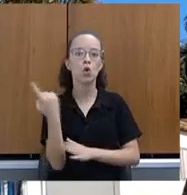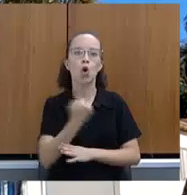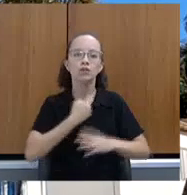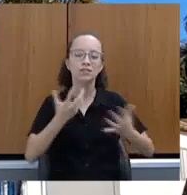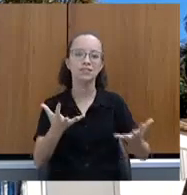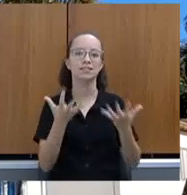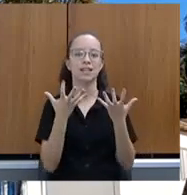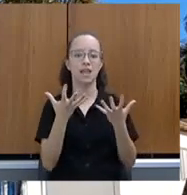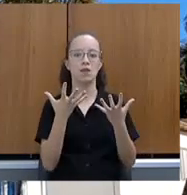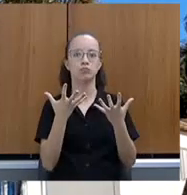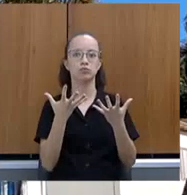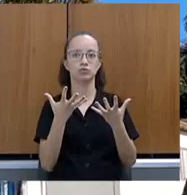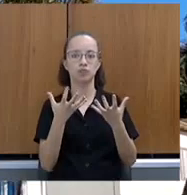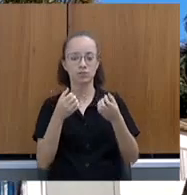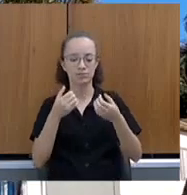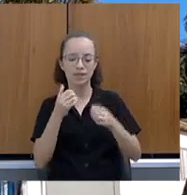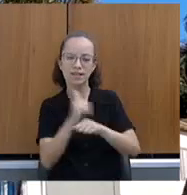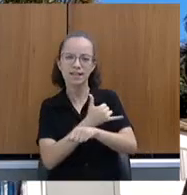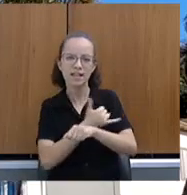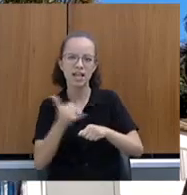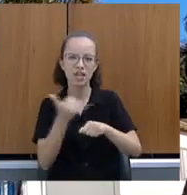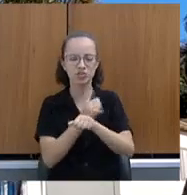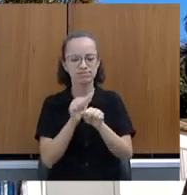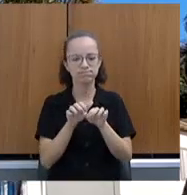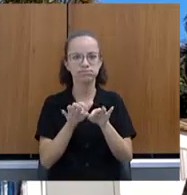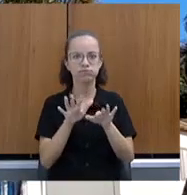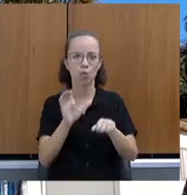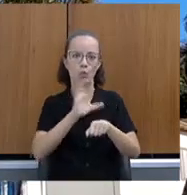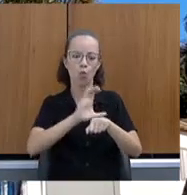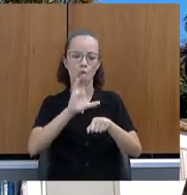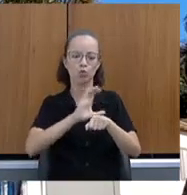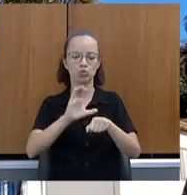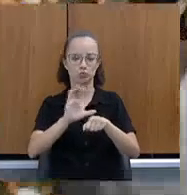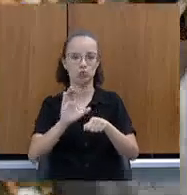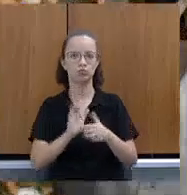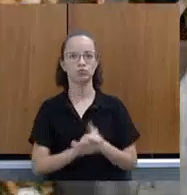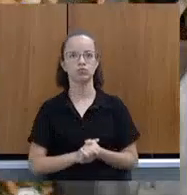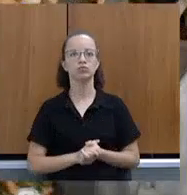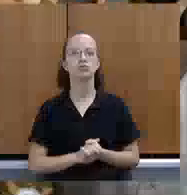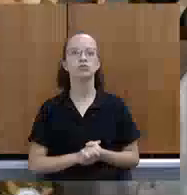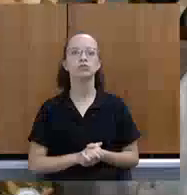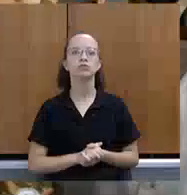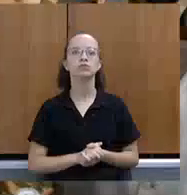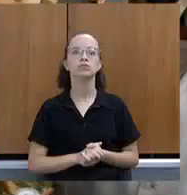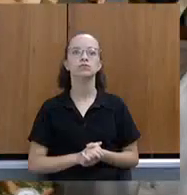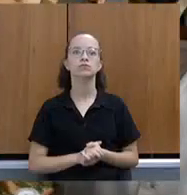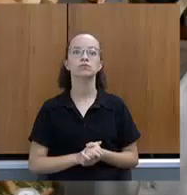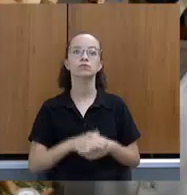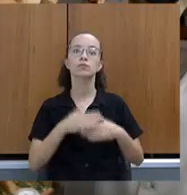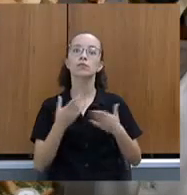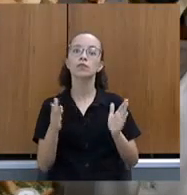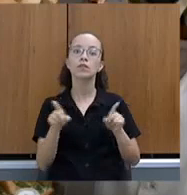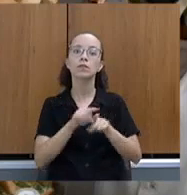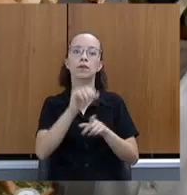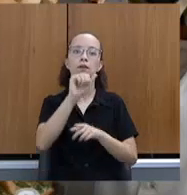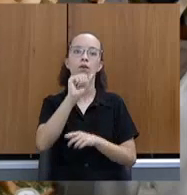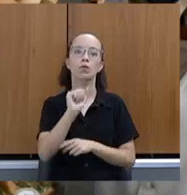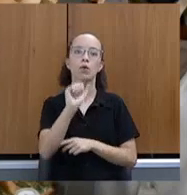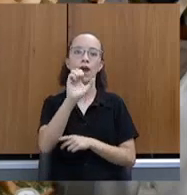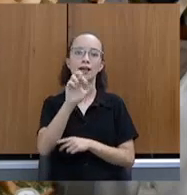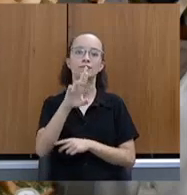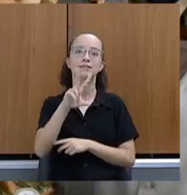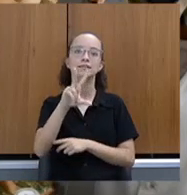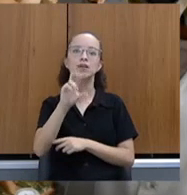Então descentralizar os cursos de restauração pode passar os acervos restaurados da faop foram